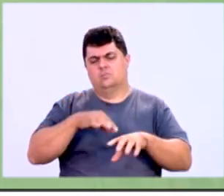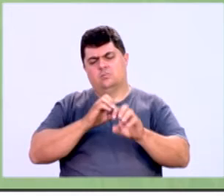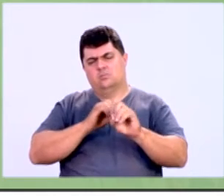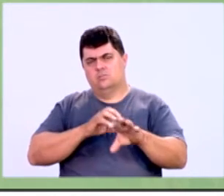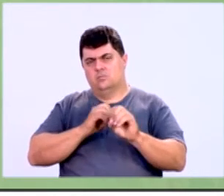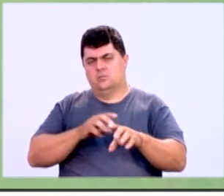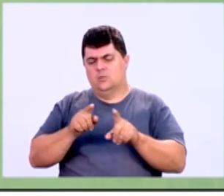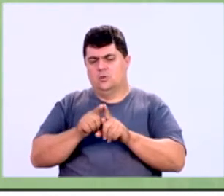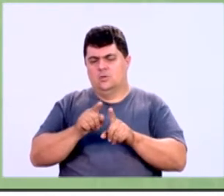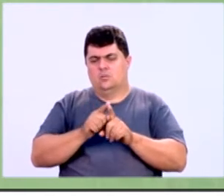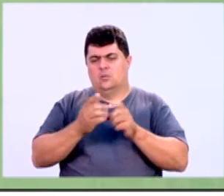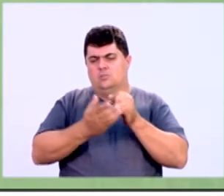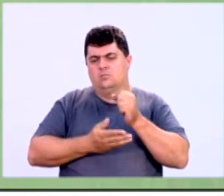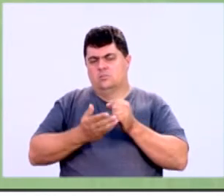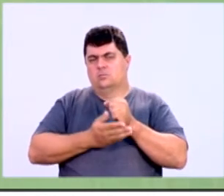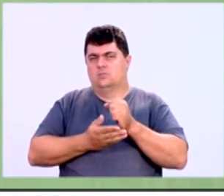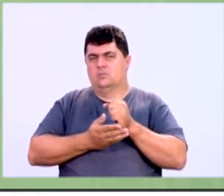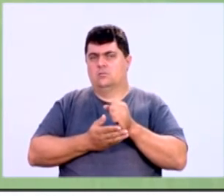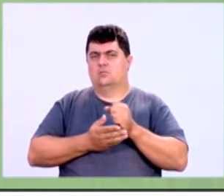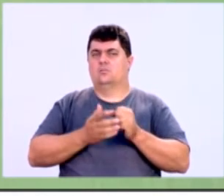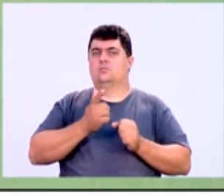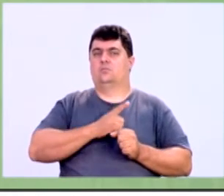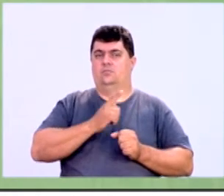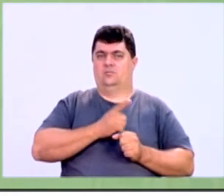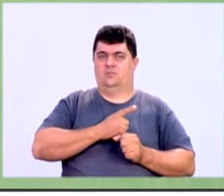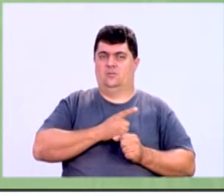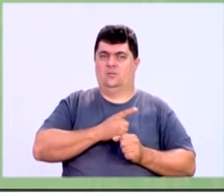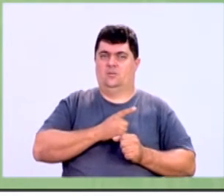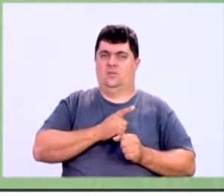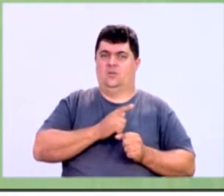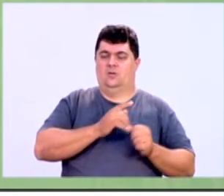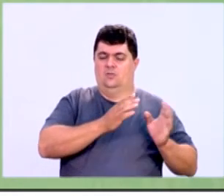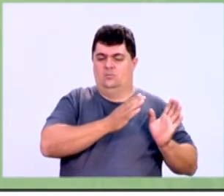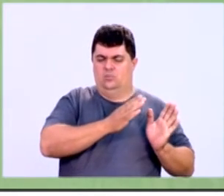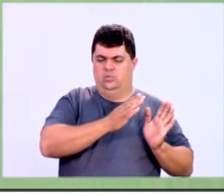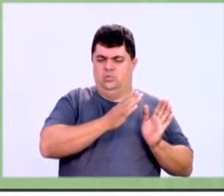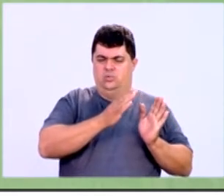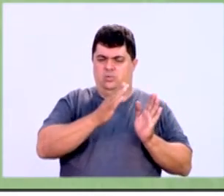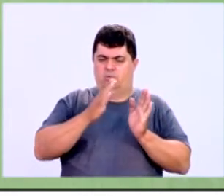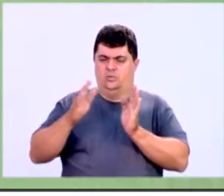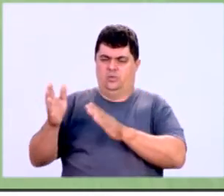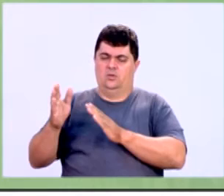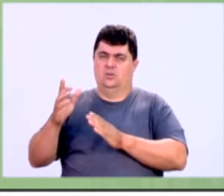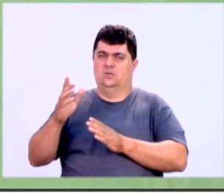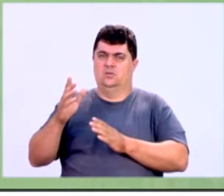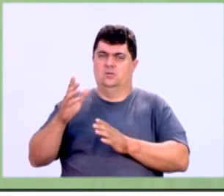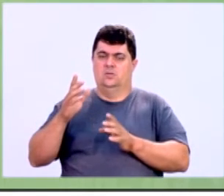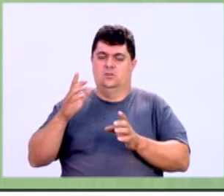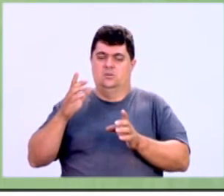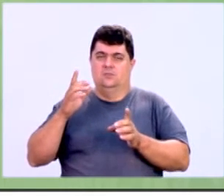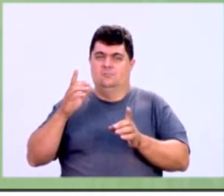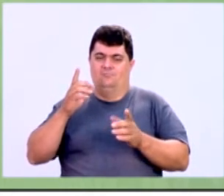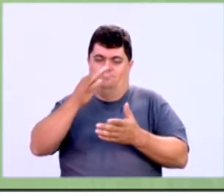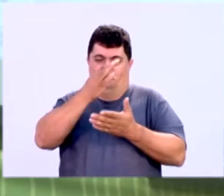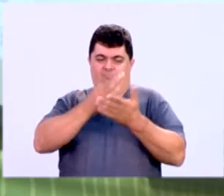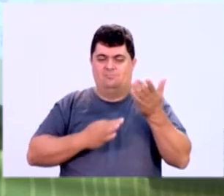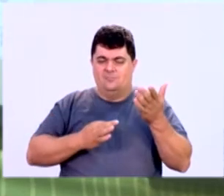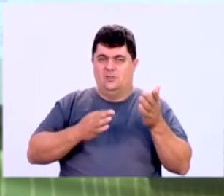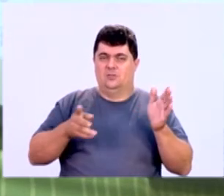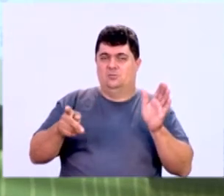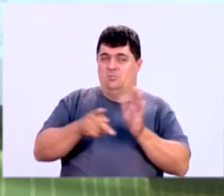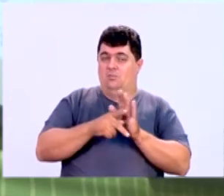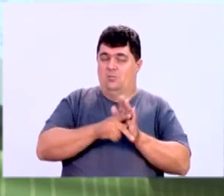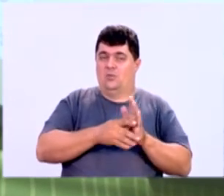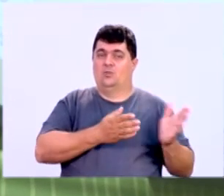ensino fundamental? Nós temos ainda uma série de dificuldade de encontrar textos adaptados à educação de